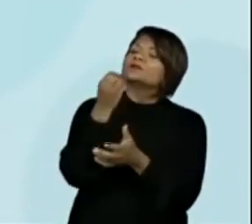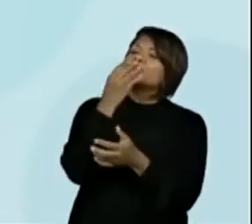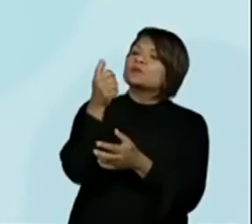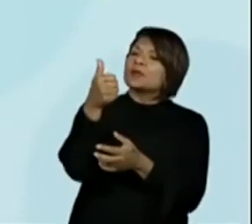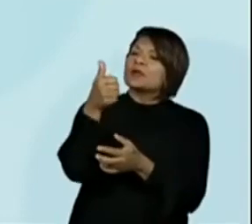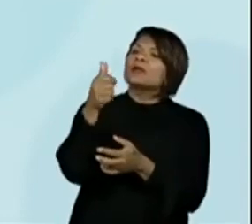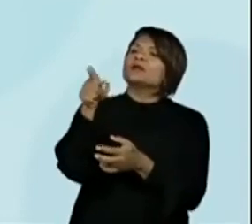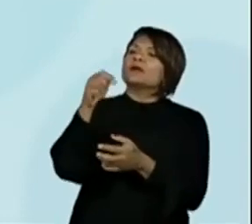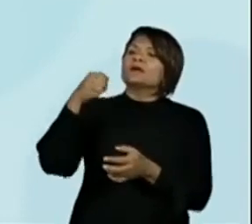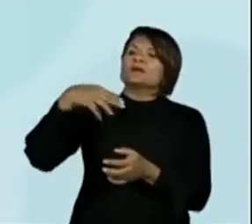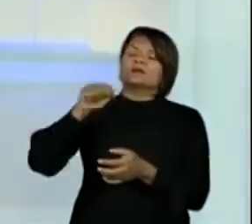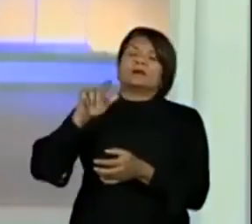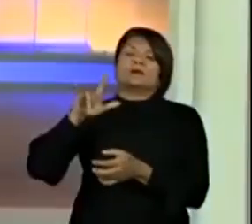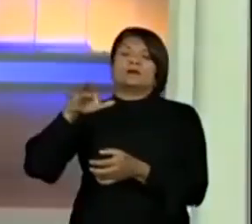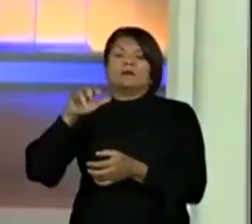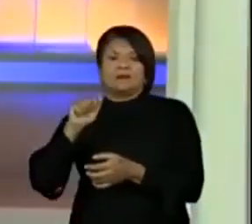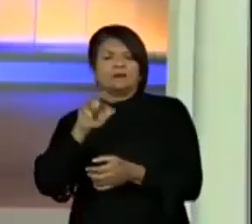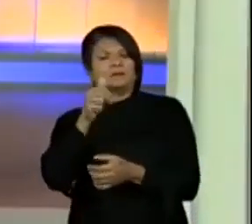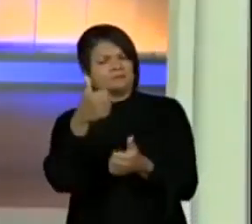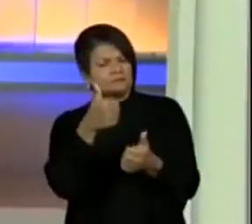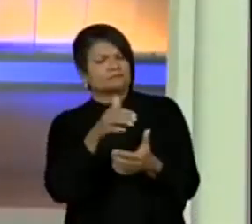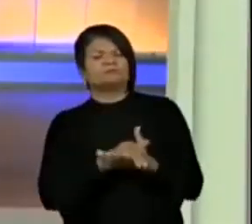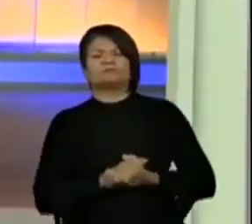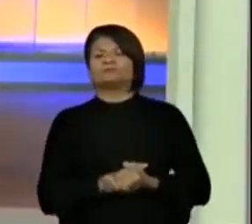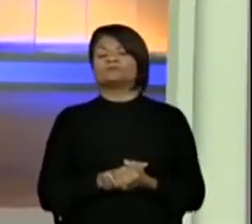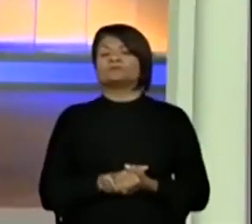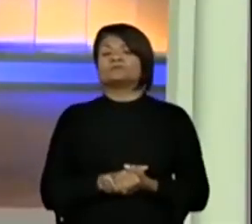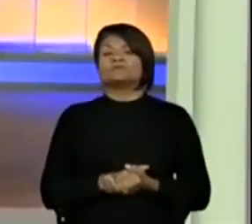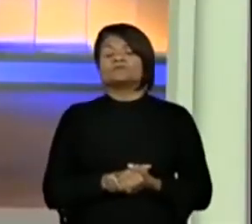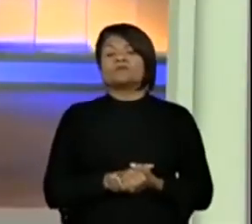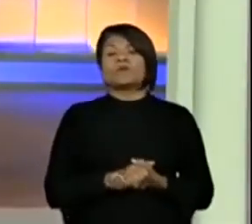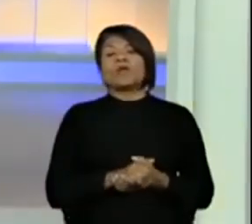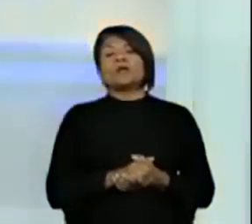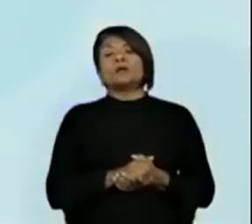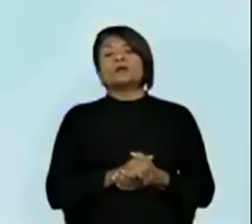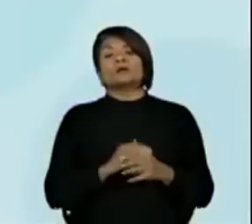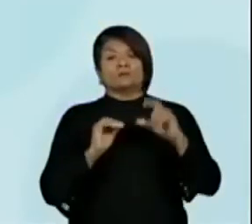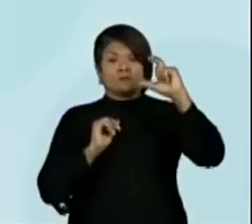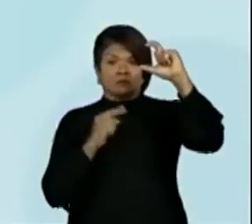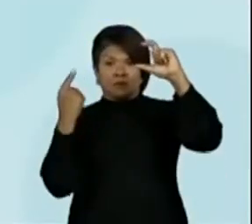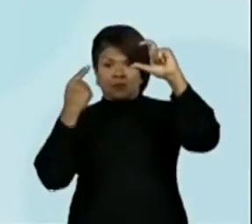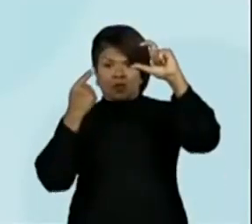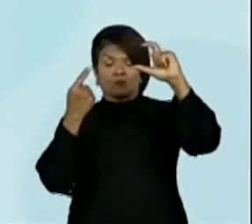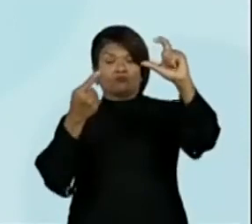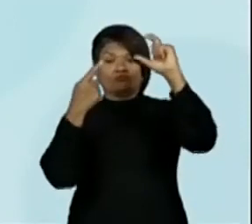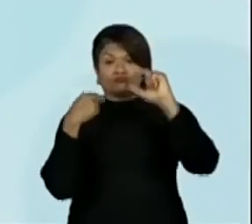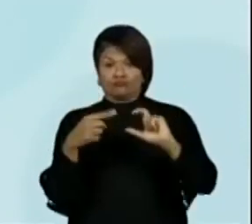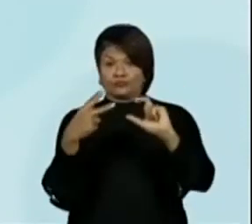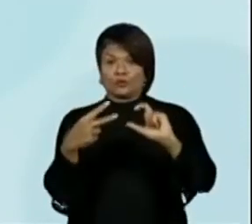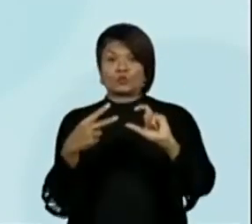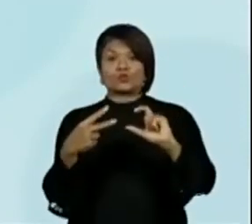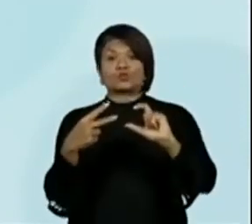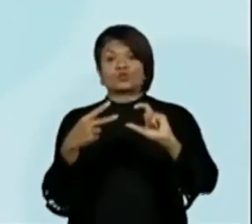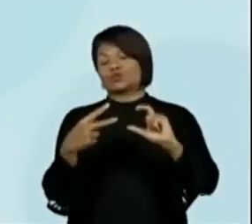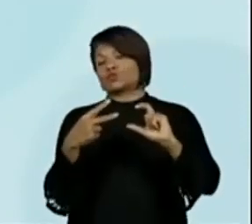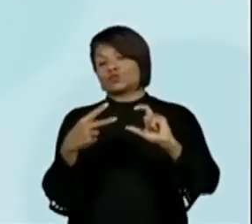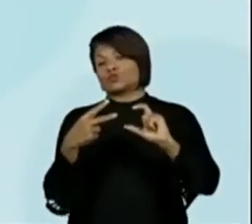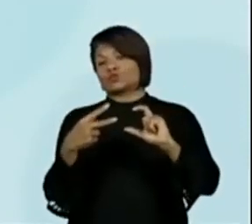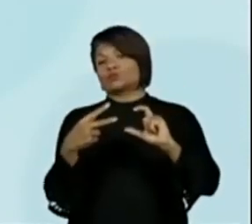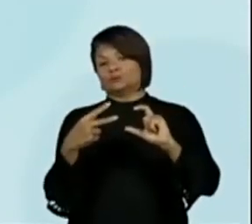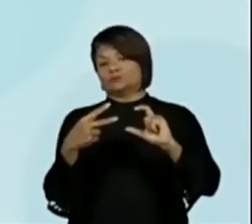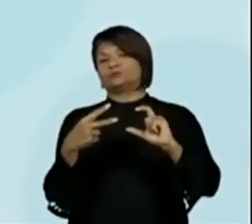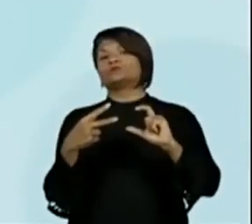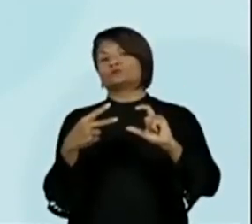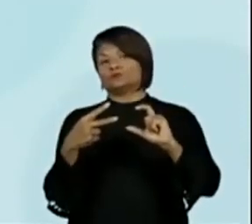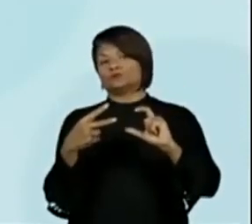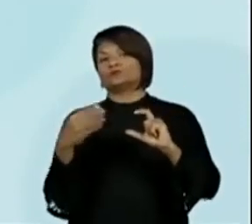ó, Ana Clara, muito bem, muito bem. E a segunda parte, ó, primeiro parágrafo, sobre o que trata do modo